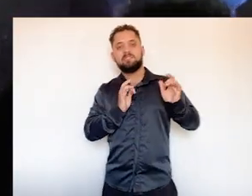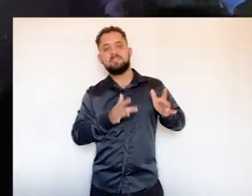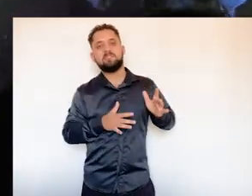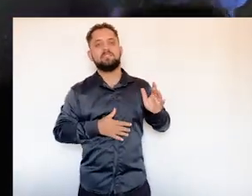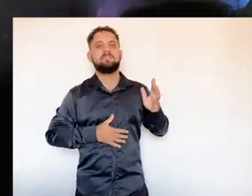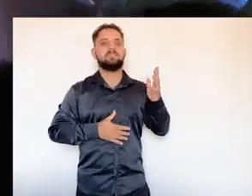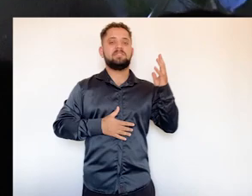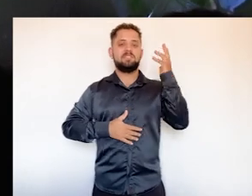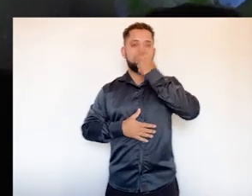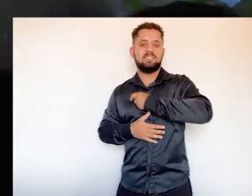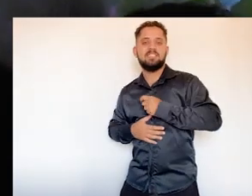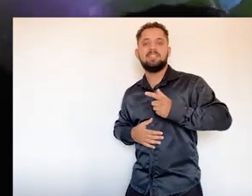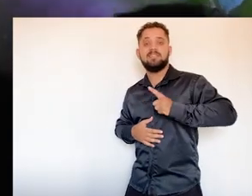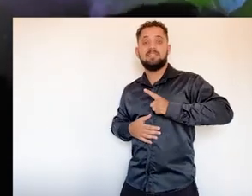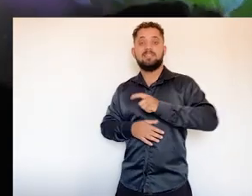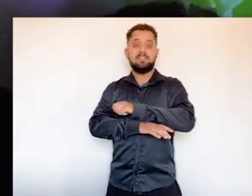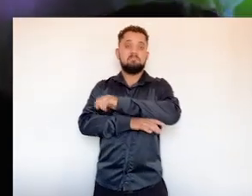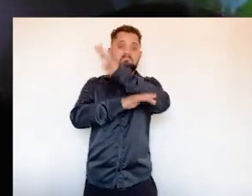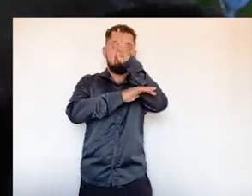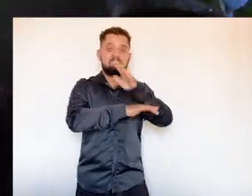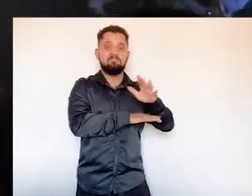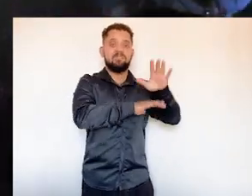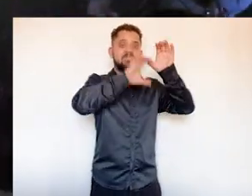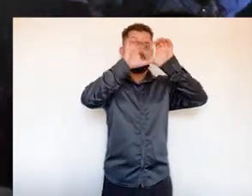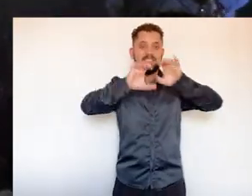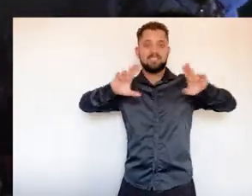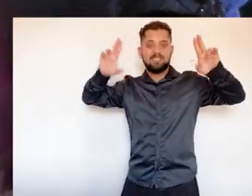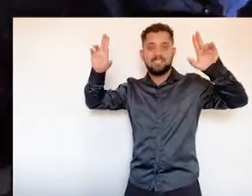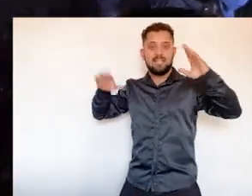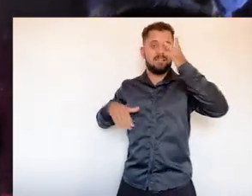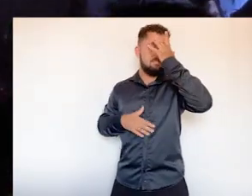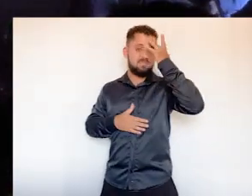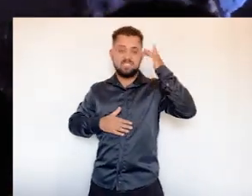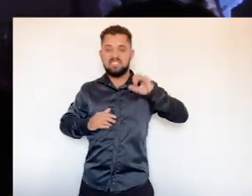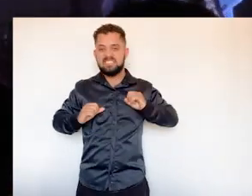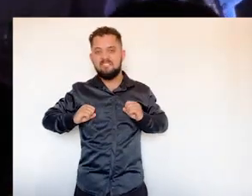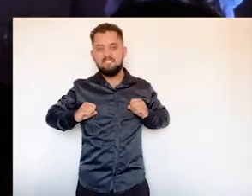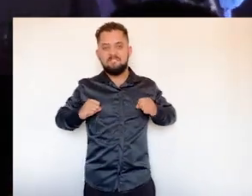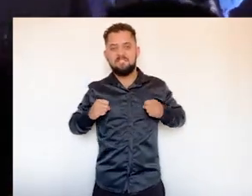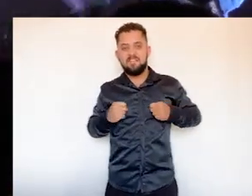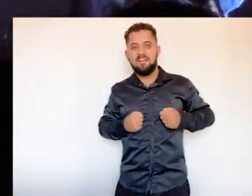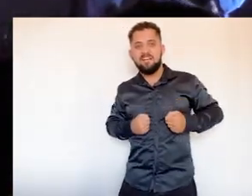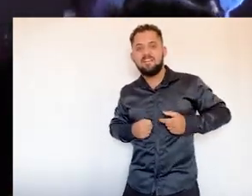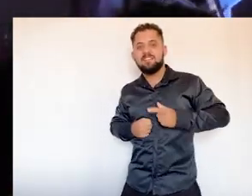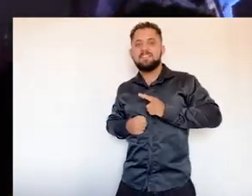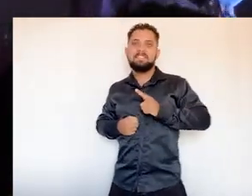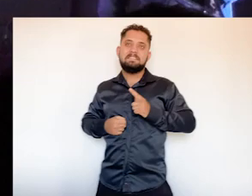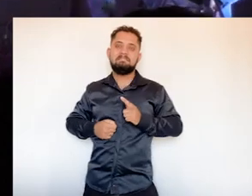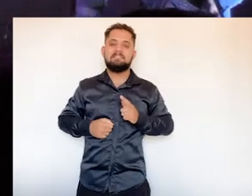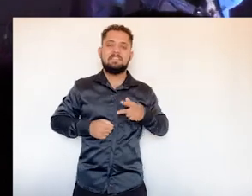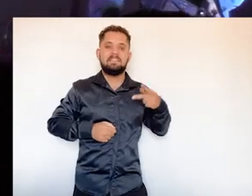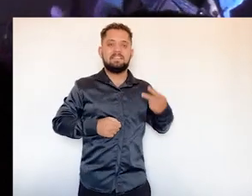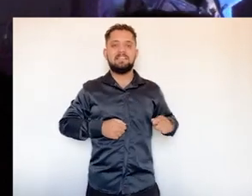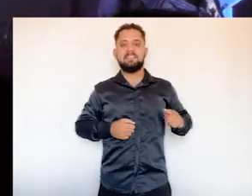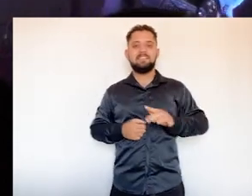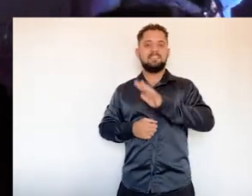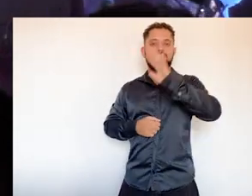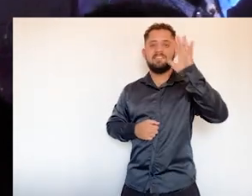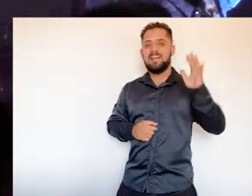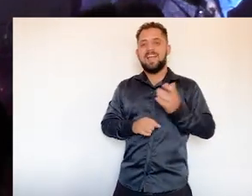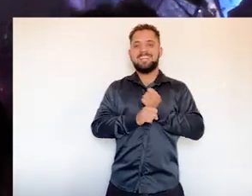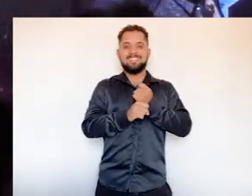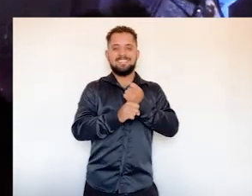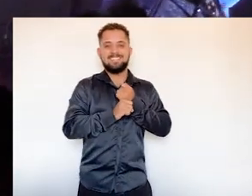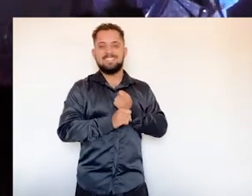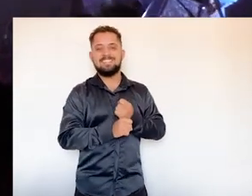por todo lugar em que eu pisar. Fiz este baião pra